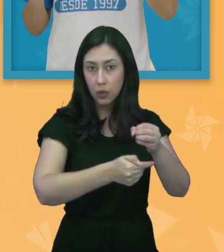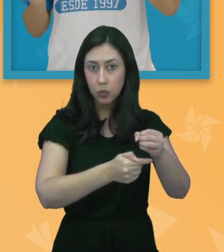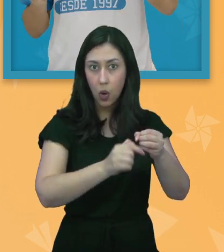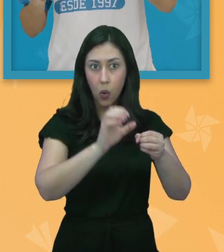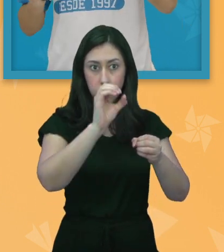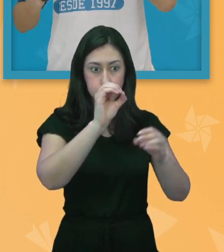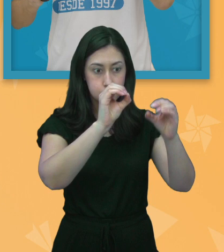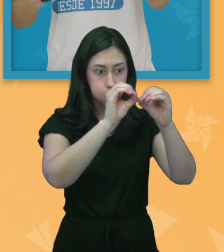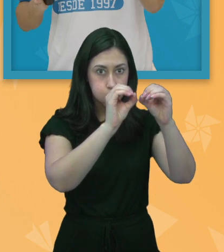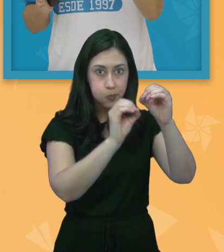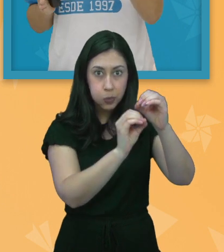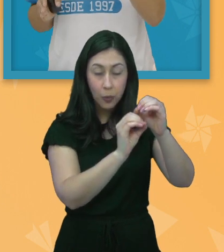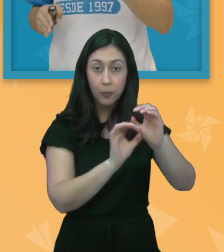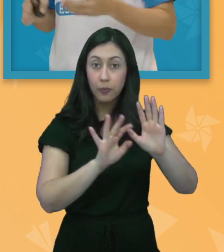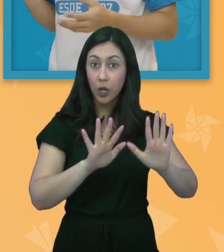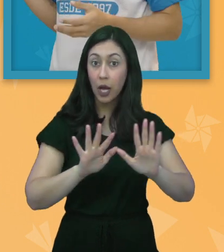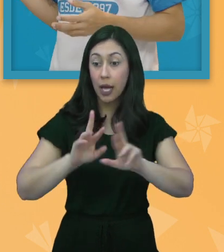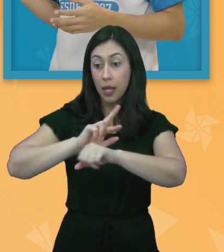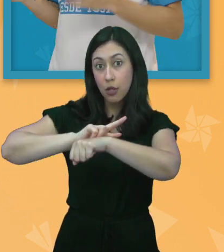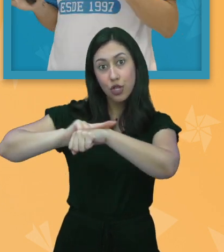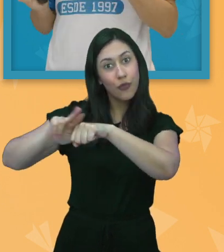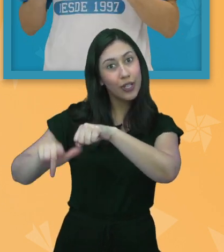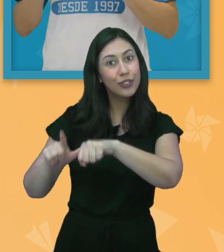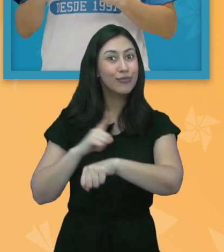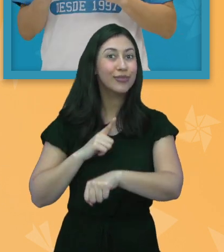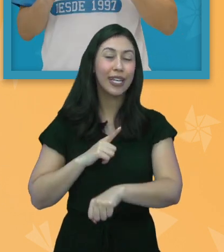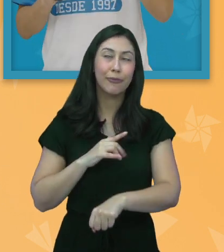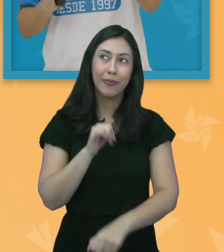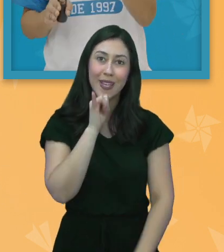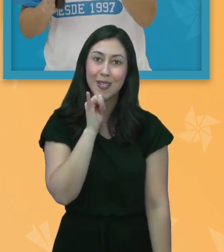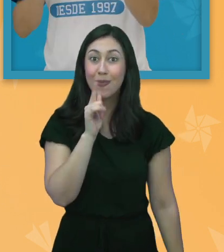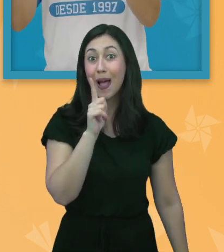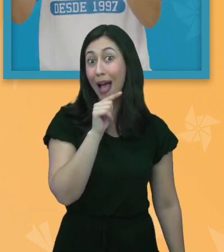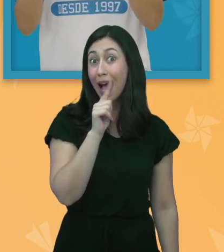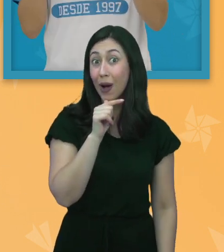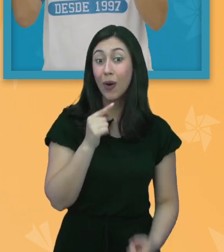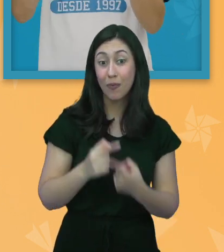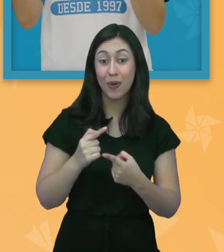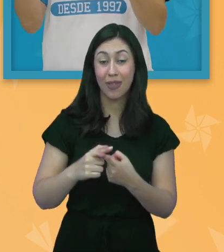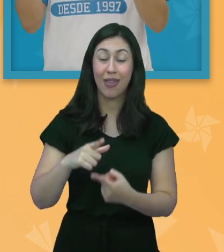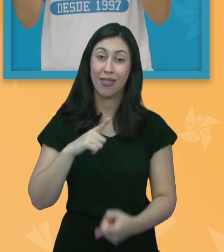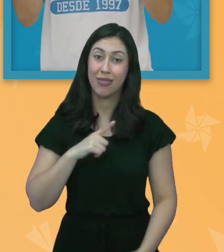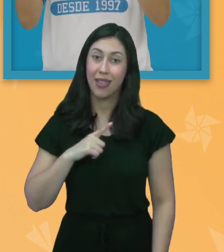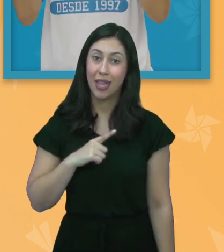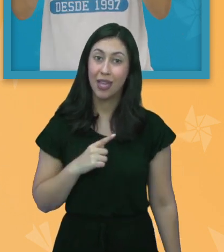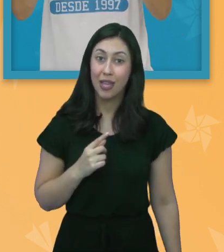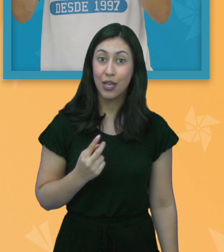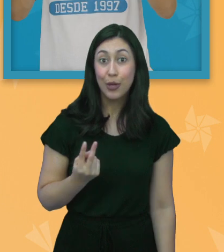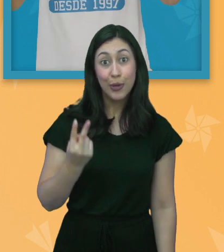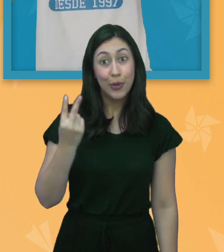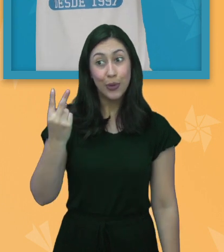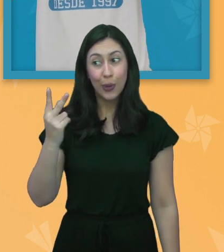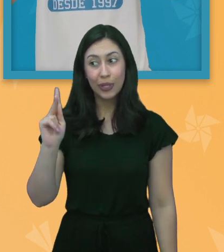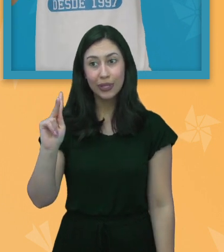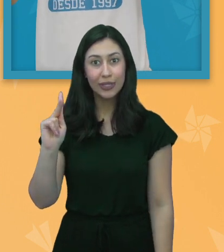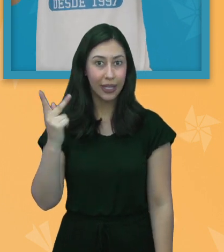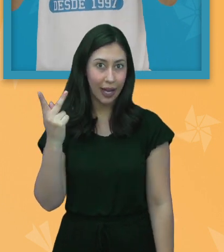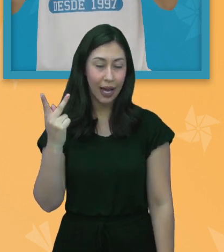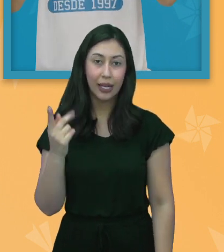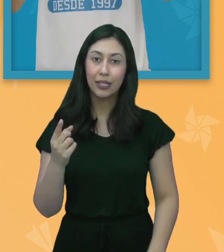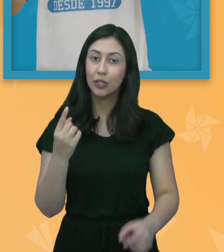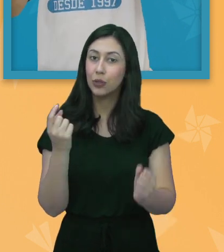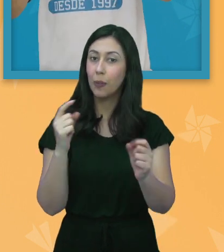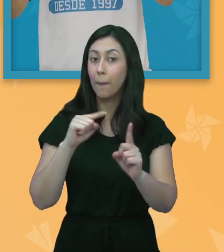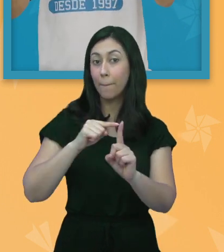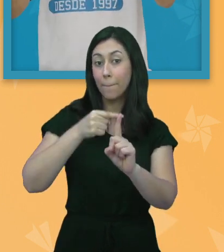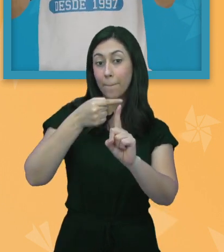por exemplo, a substância composta, temos a água, que é formada por átomos de oxigênio e de hidrogênio, ou seja, são três